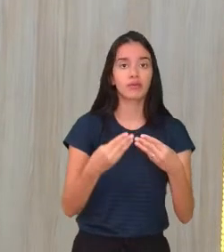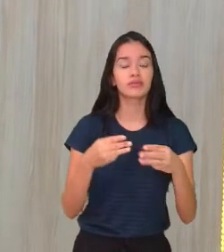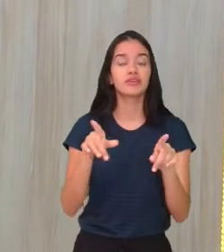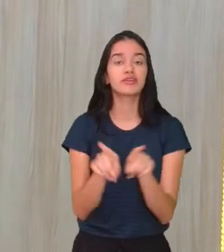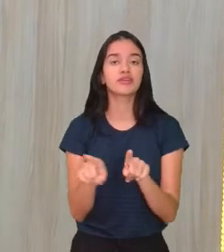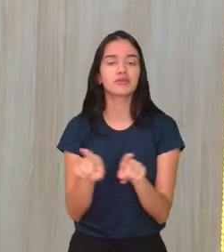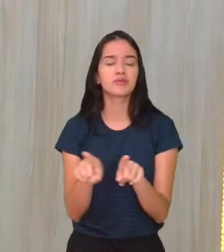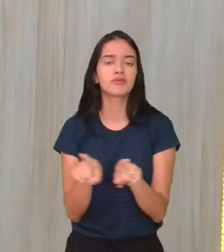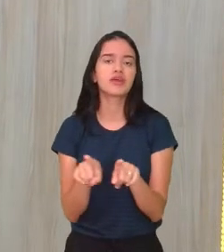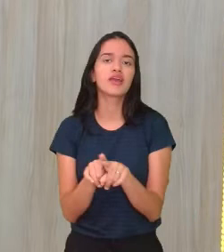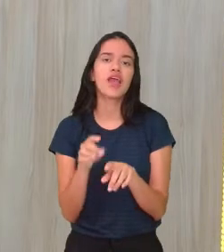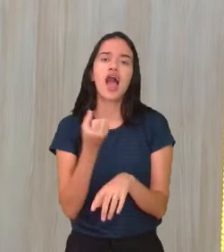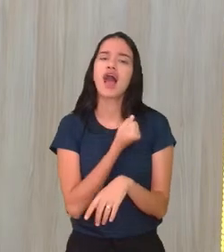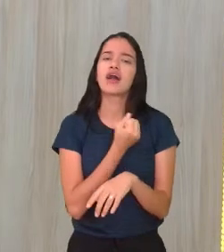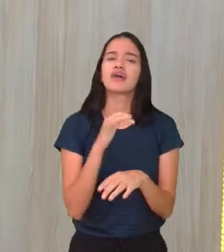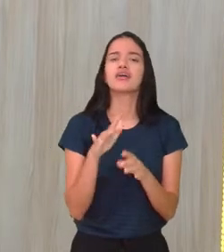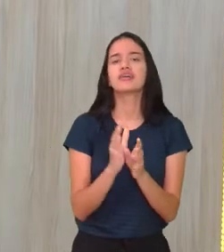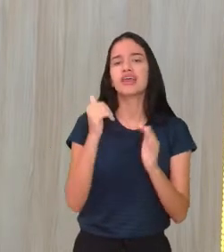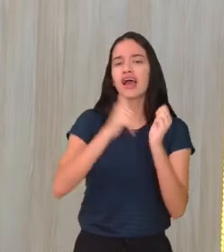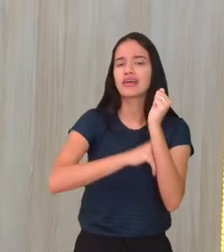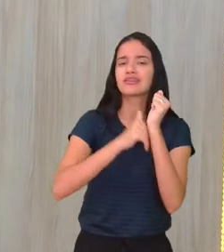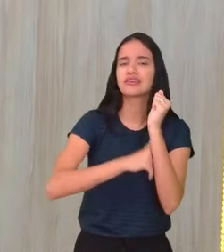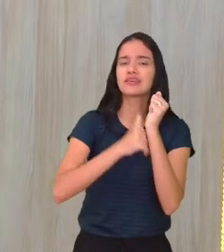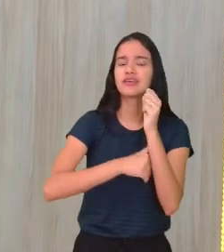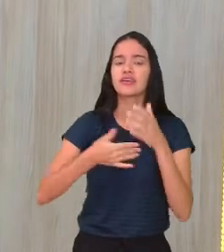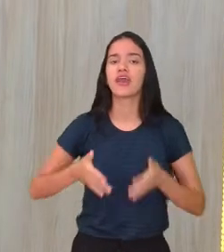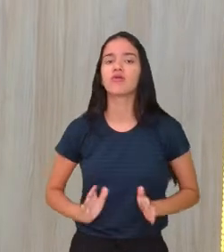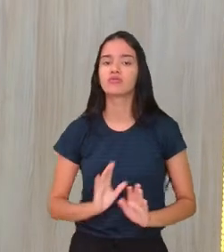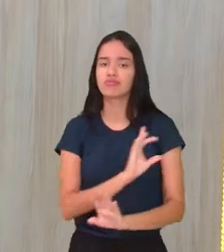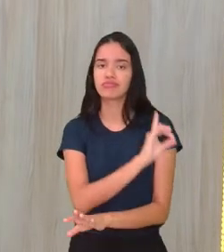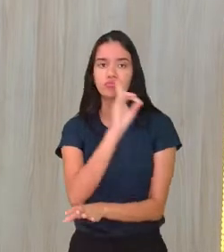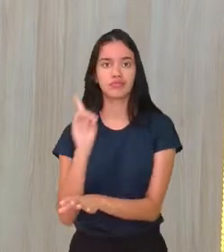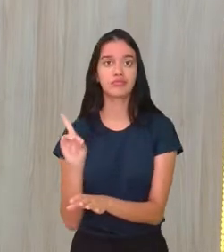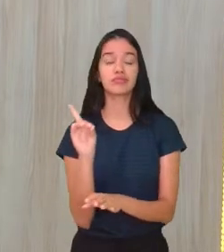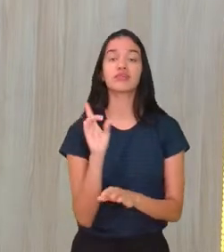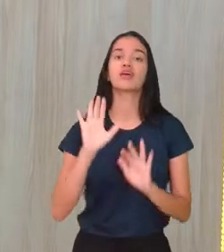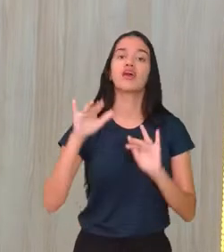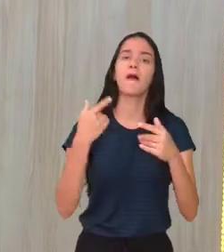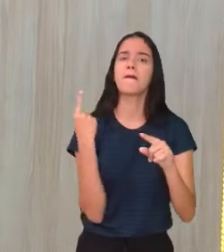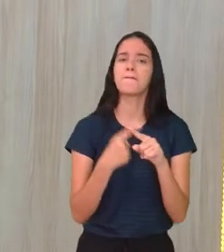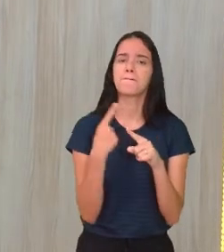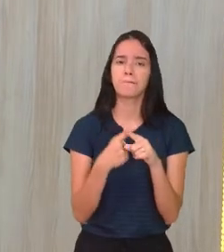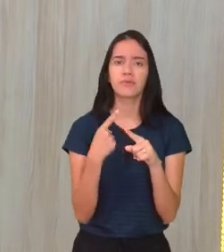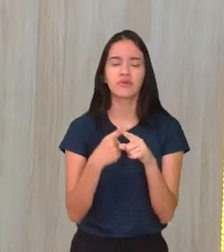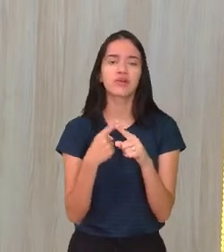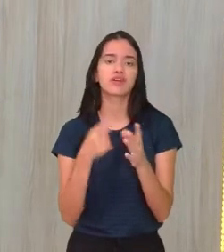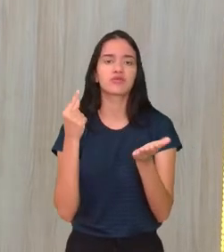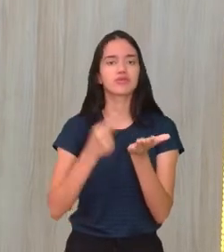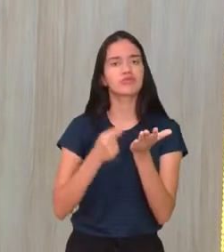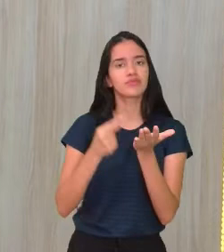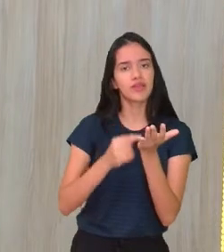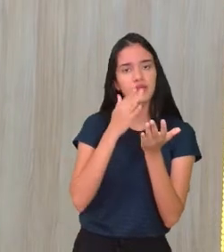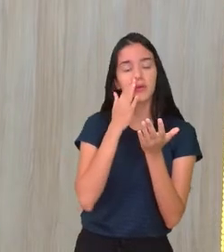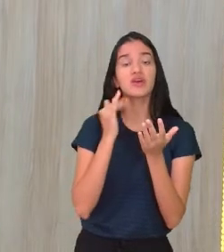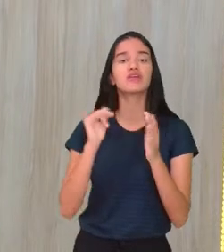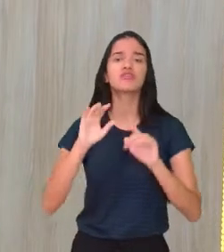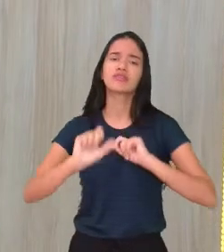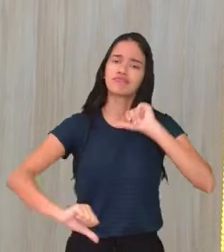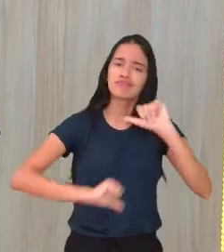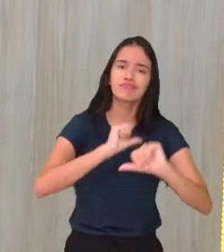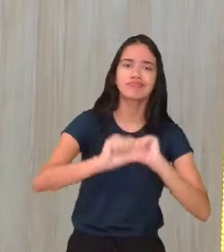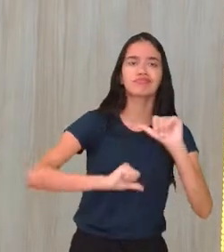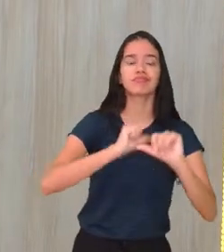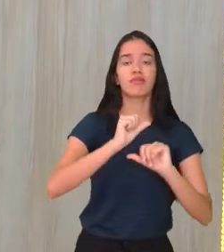8 dígitos do dia do seu nascimento. Então faz o login, é porque através do aplicativo você transforma